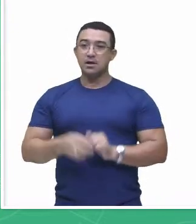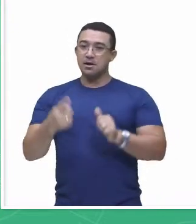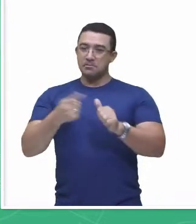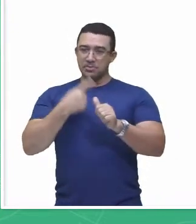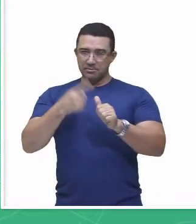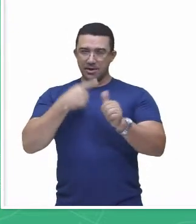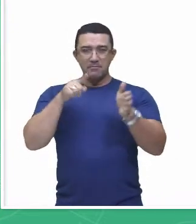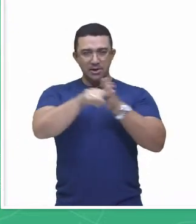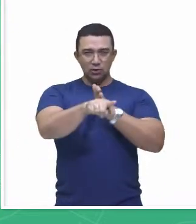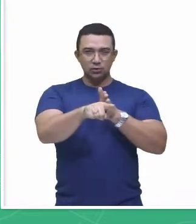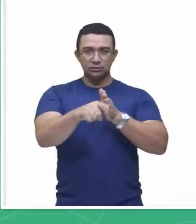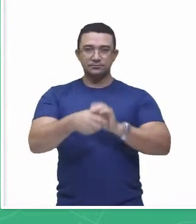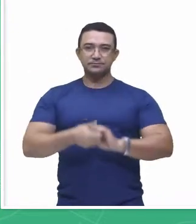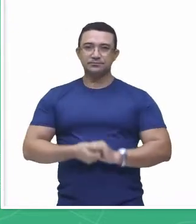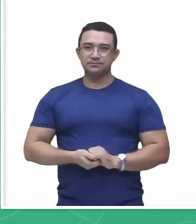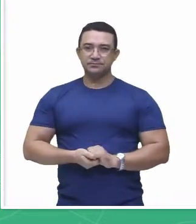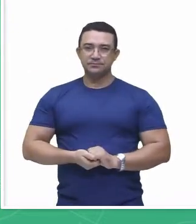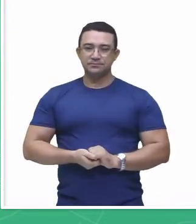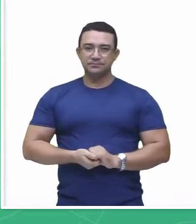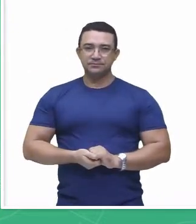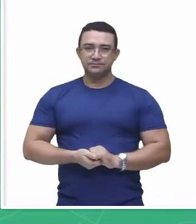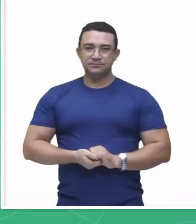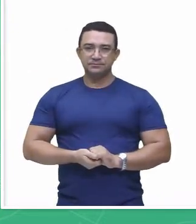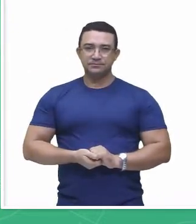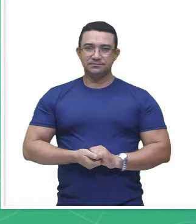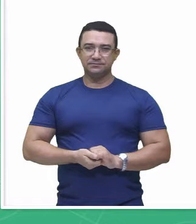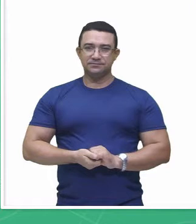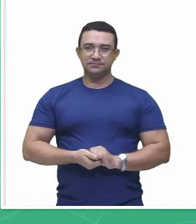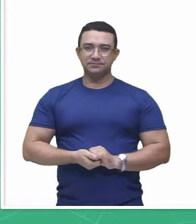questão, que temos aqui, ó.